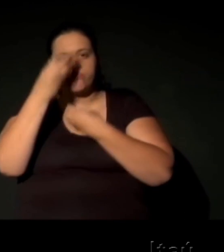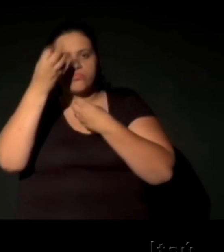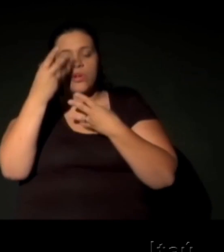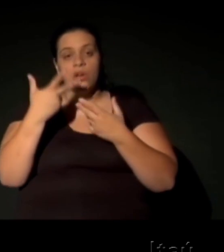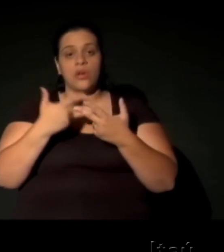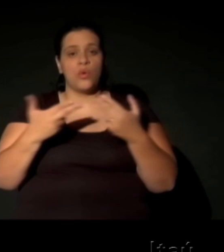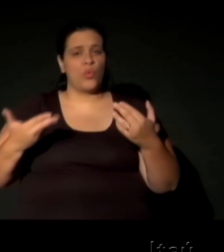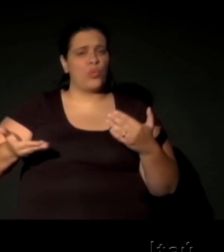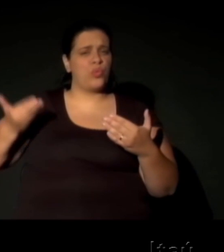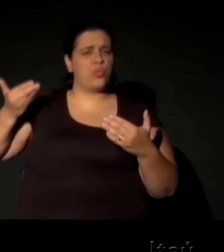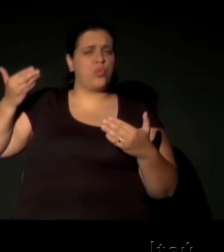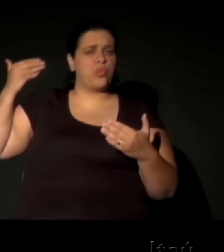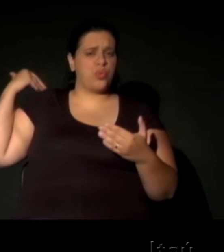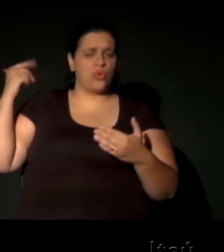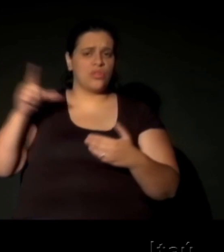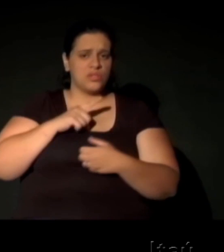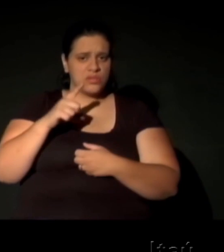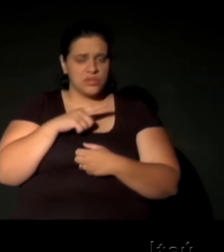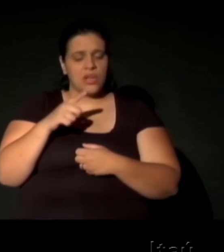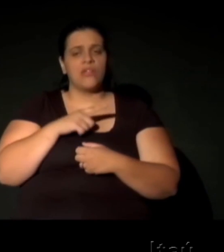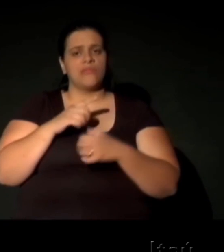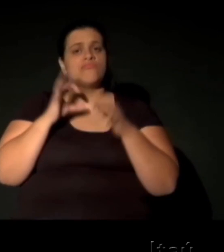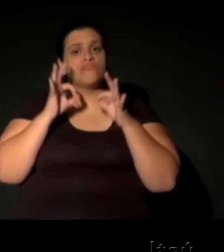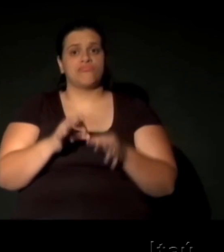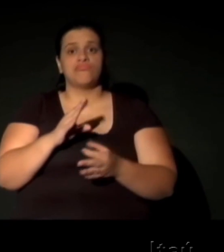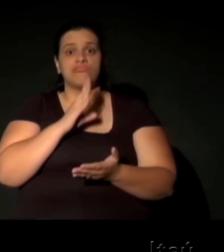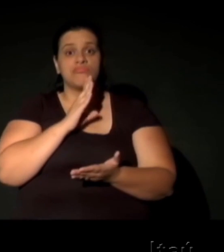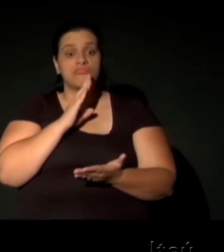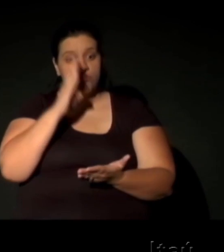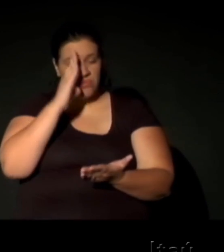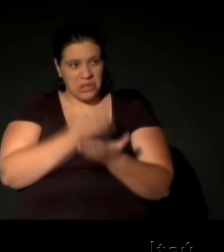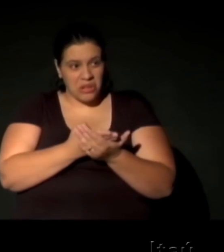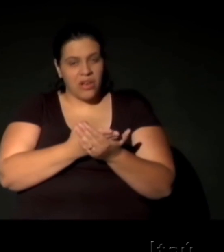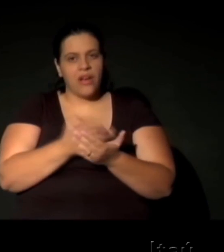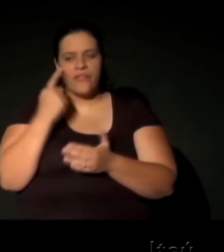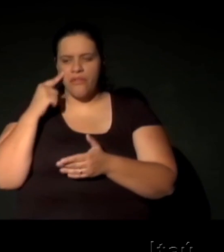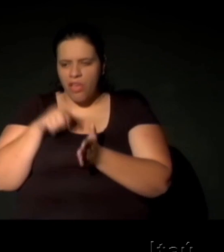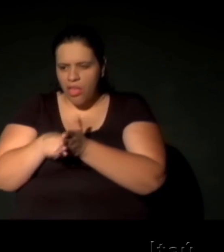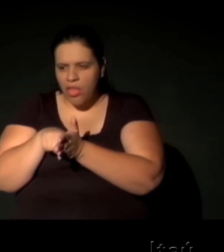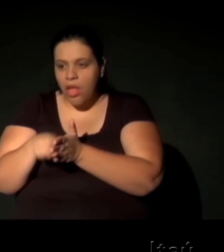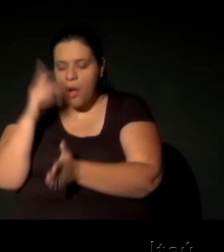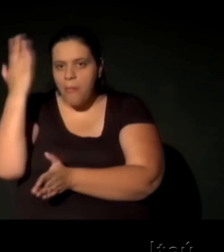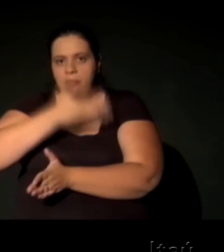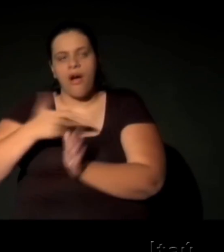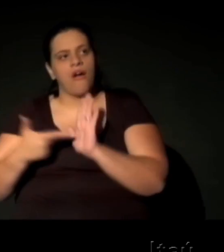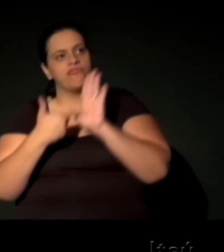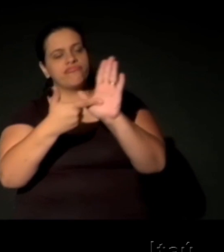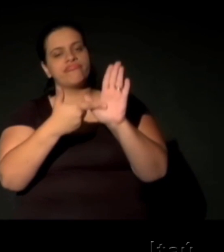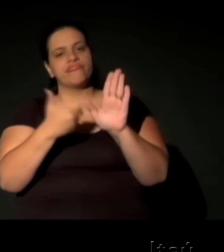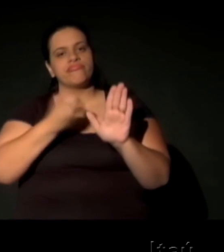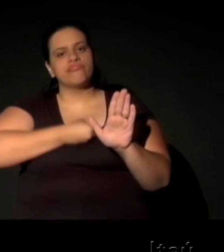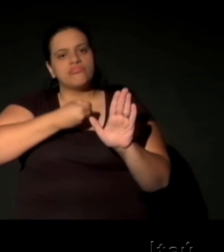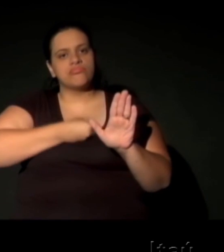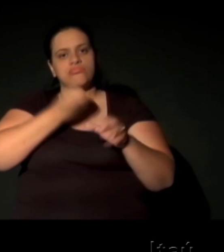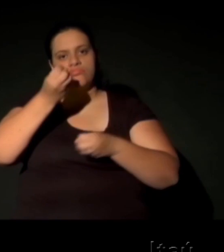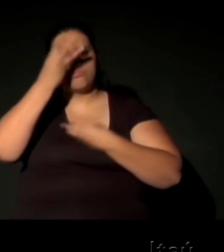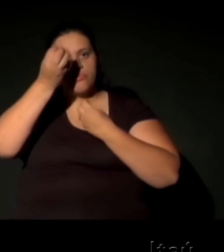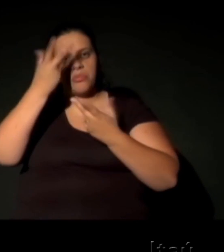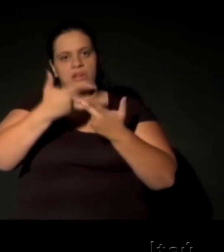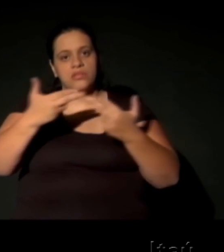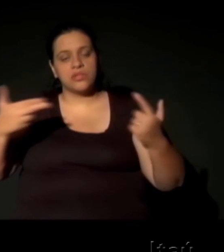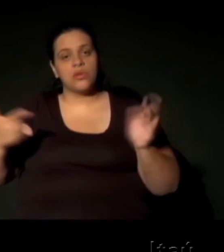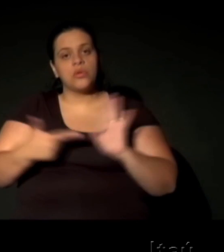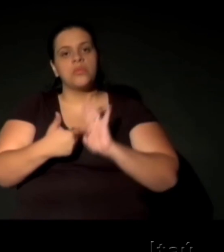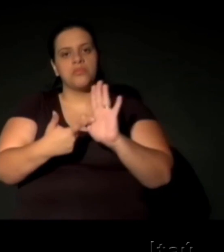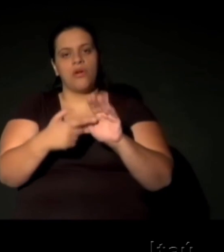tinha lá né convicção ele vai buscar prova vai buscar prova com dados e números de que essa